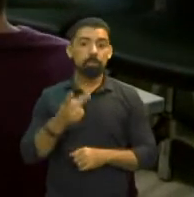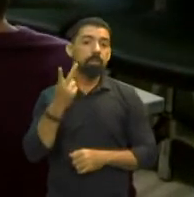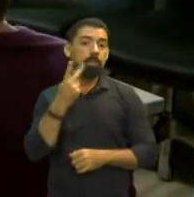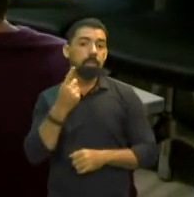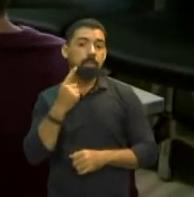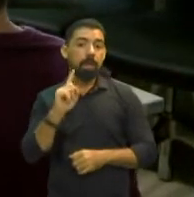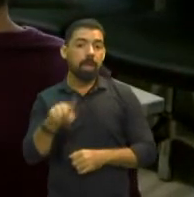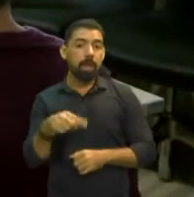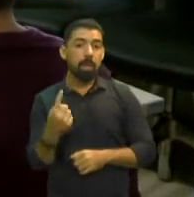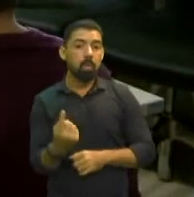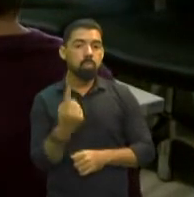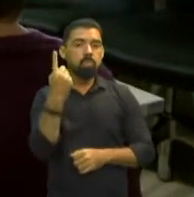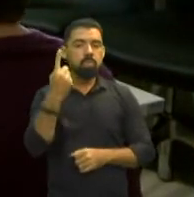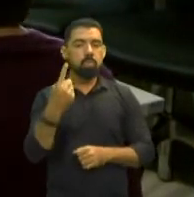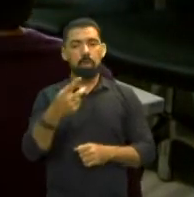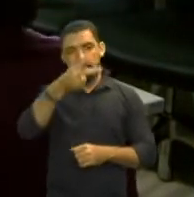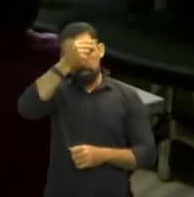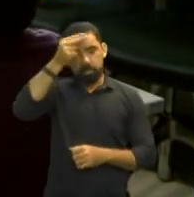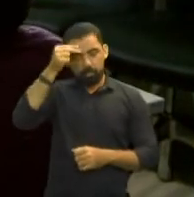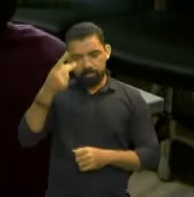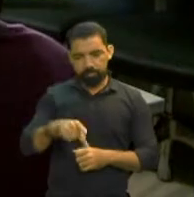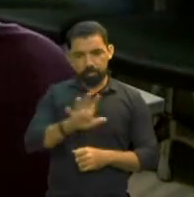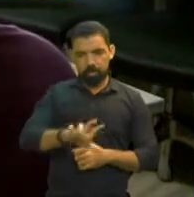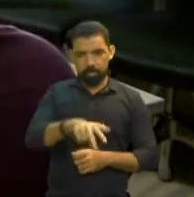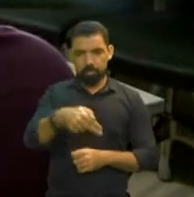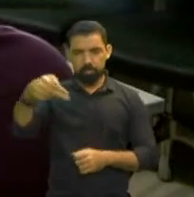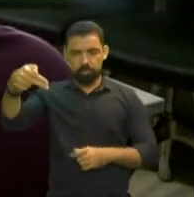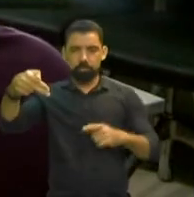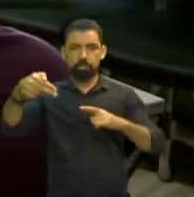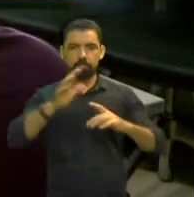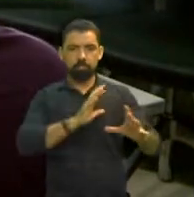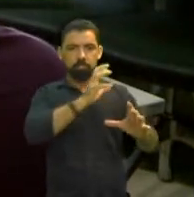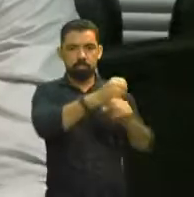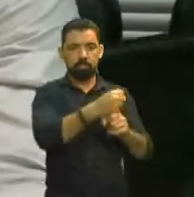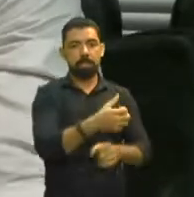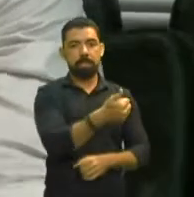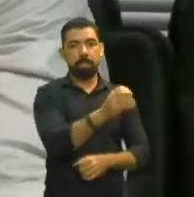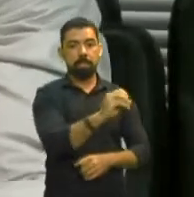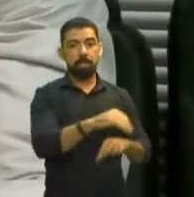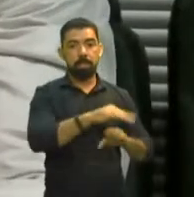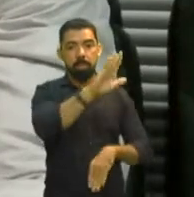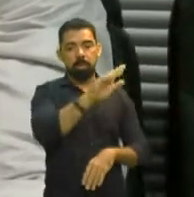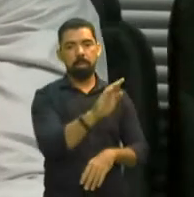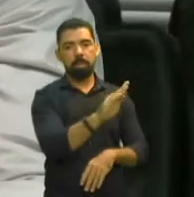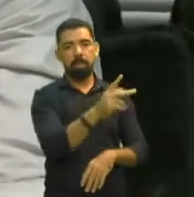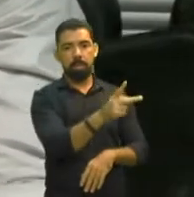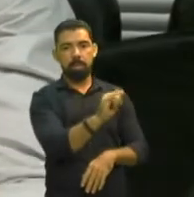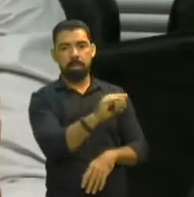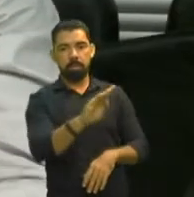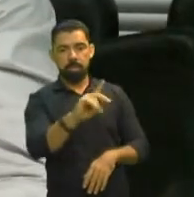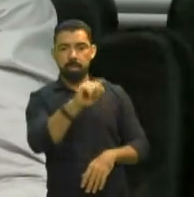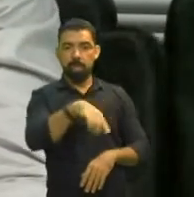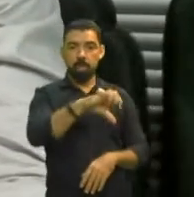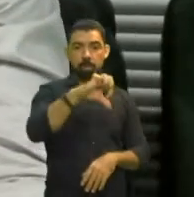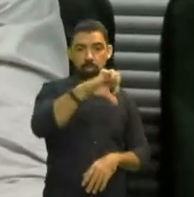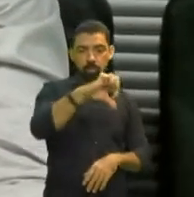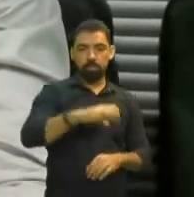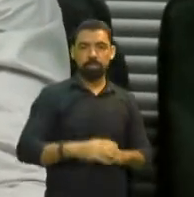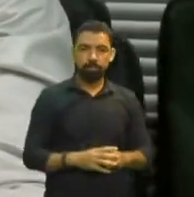município do Nordeste que se encontra entre os 10 maiores PIB do país, em nono lugar, com participação